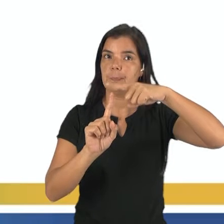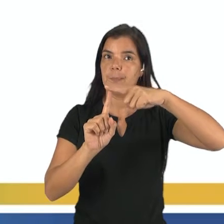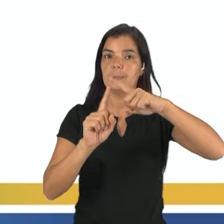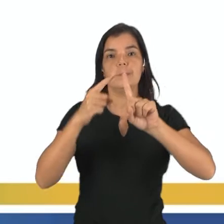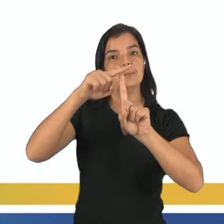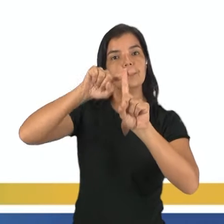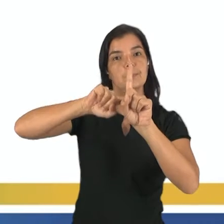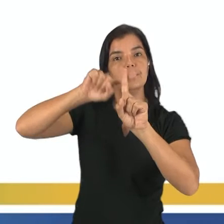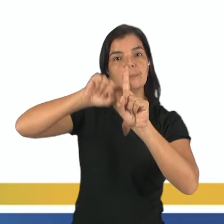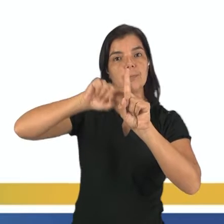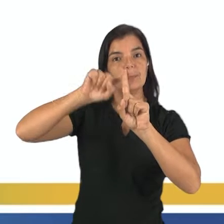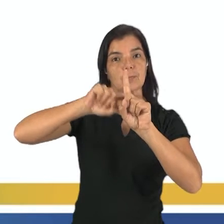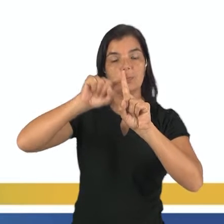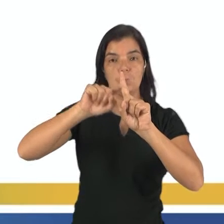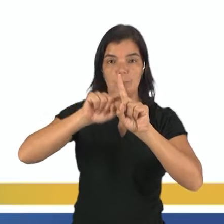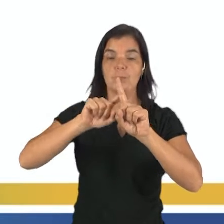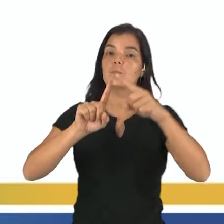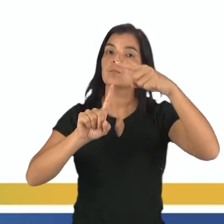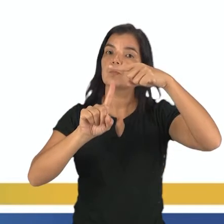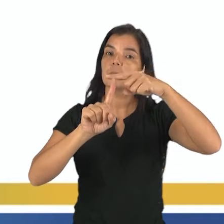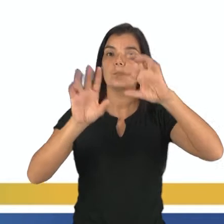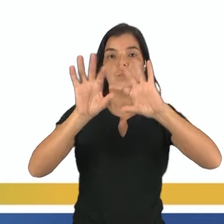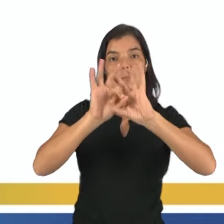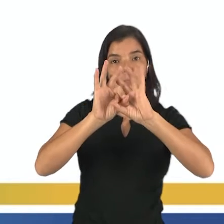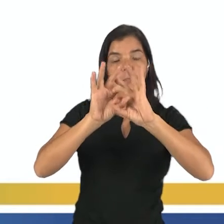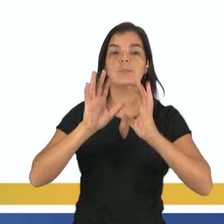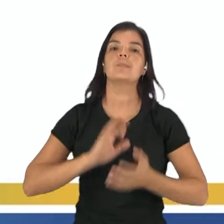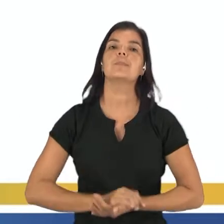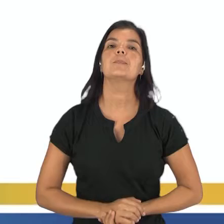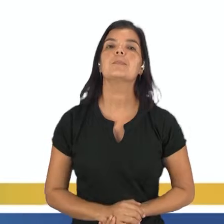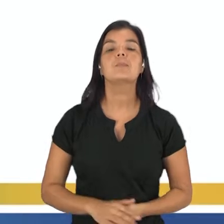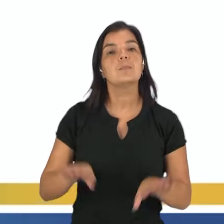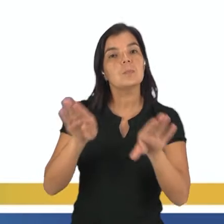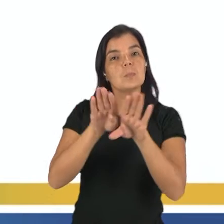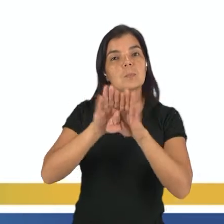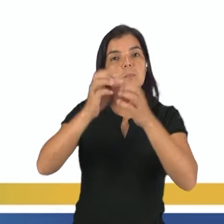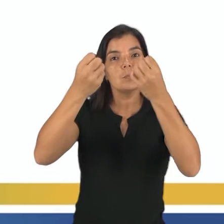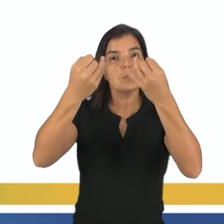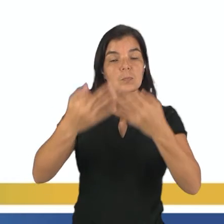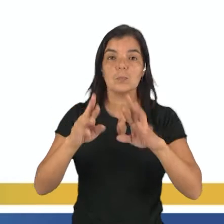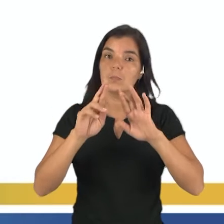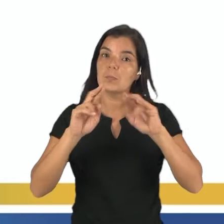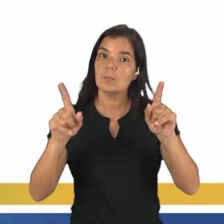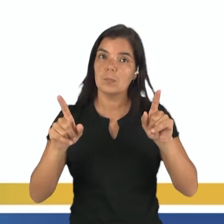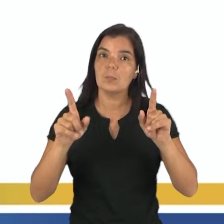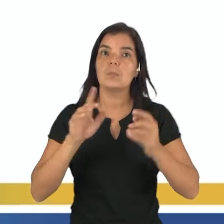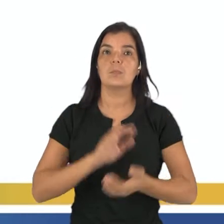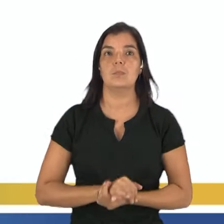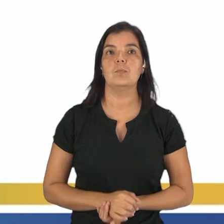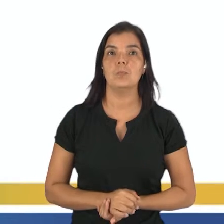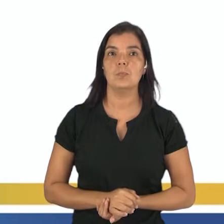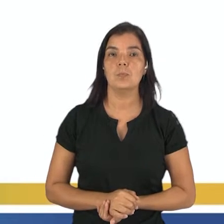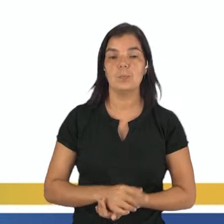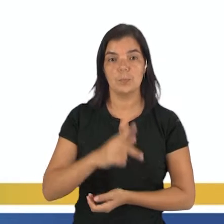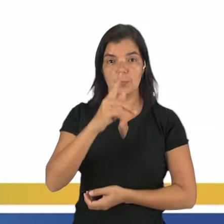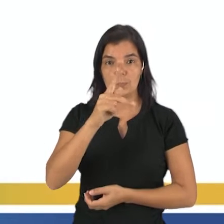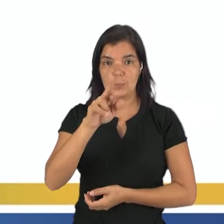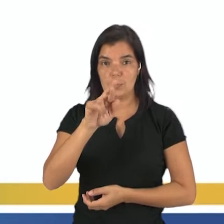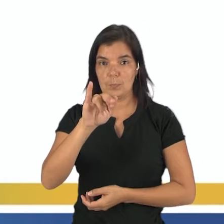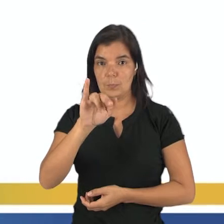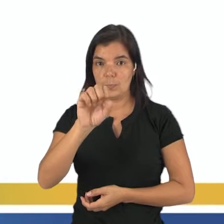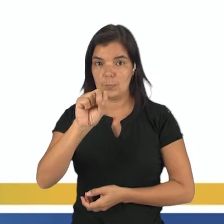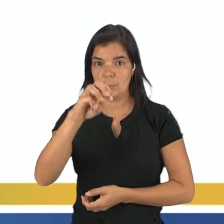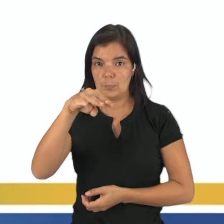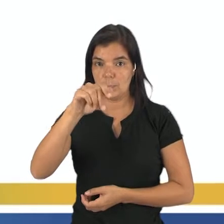faces, arestas e vértices, beleza? E também nós falamos sobre a diferença entre prismas